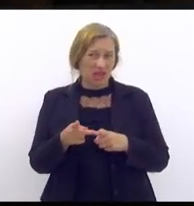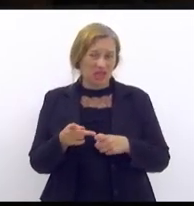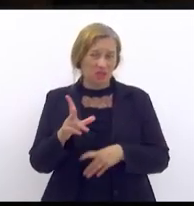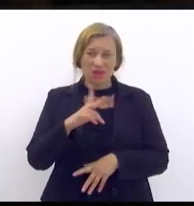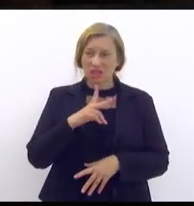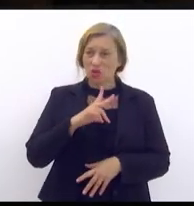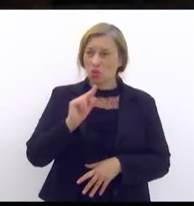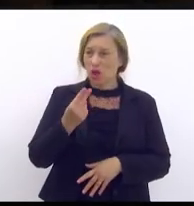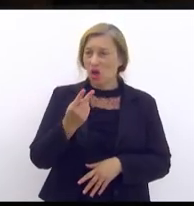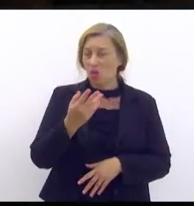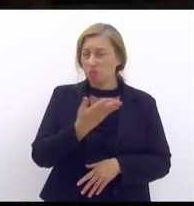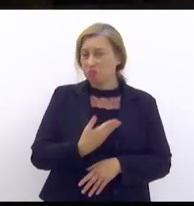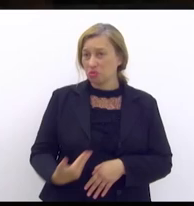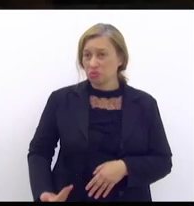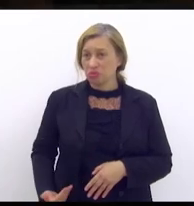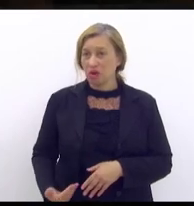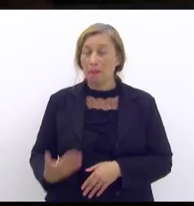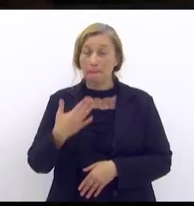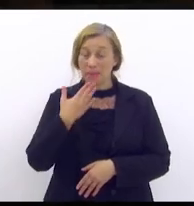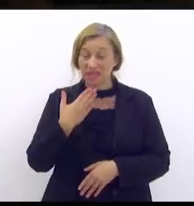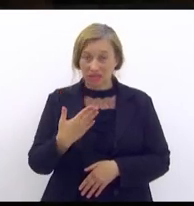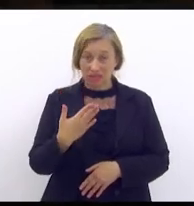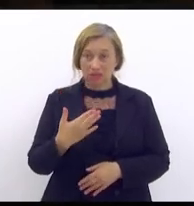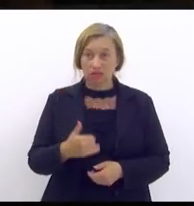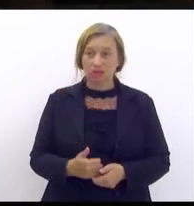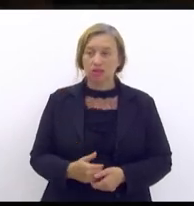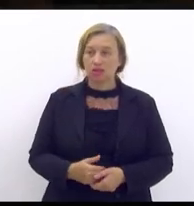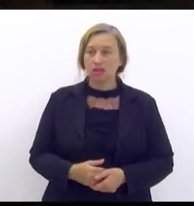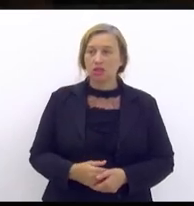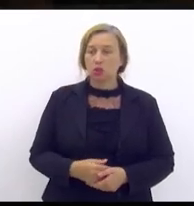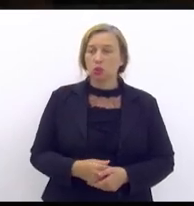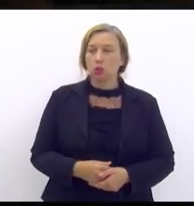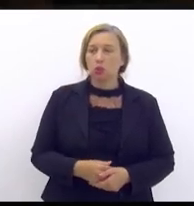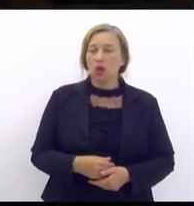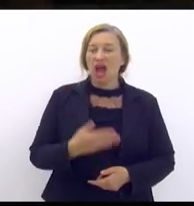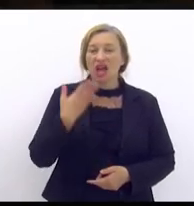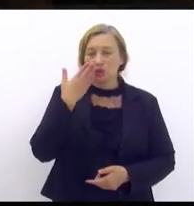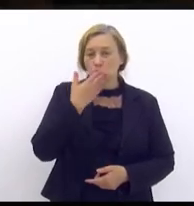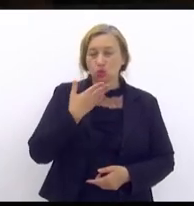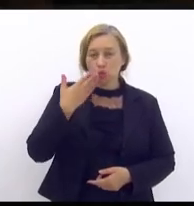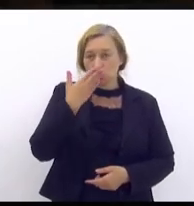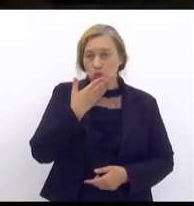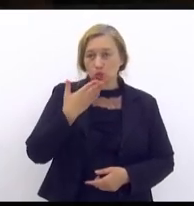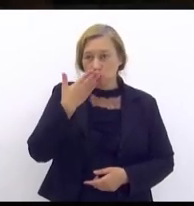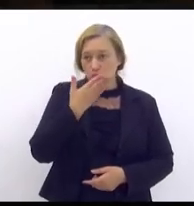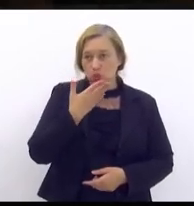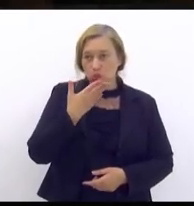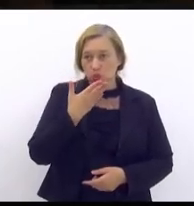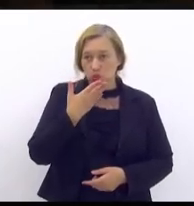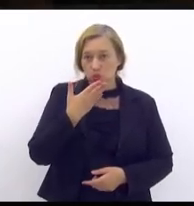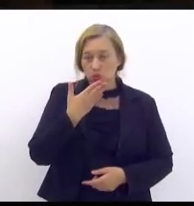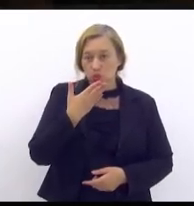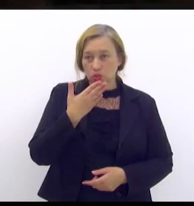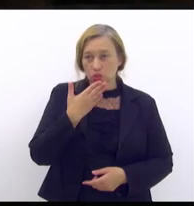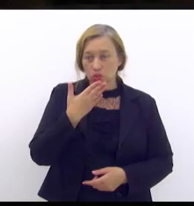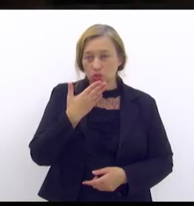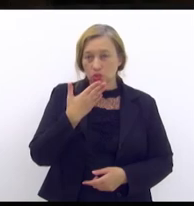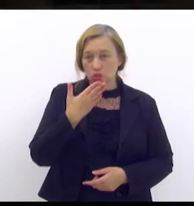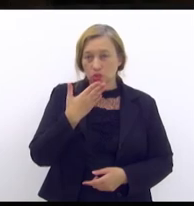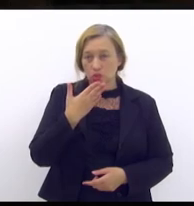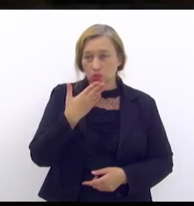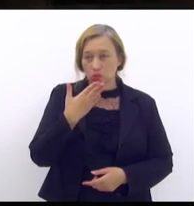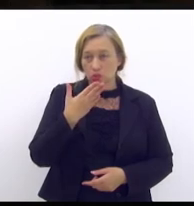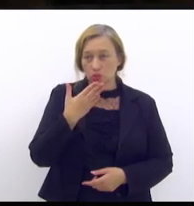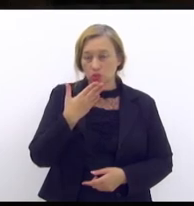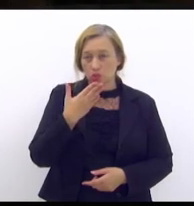privada, recomendam que nem açúcar as crianças provem, pelo